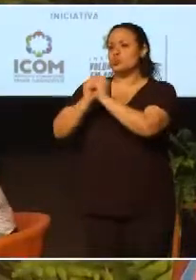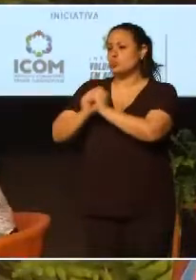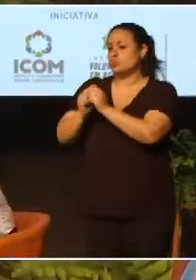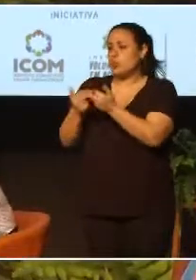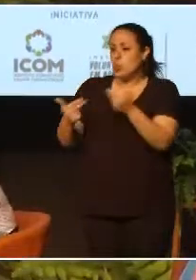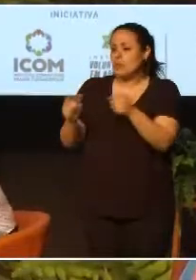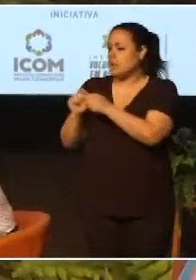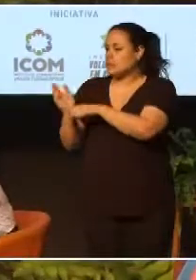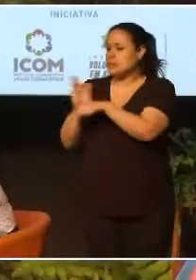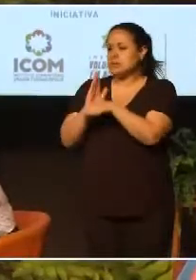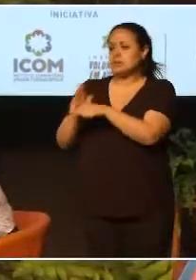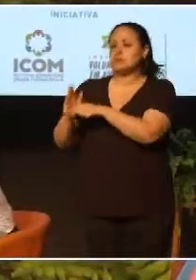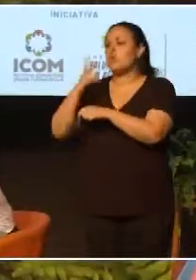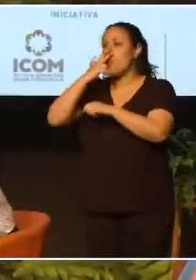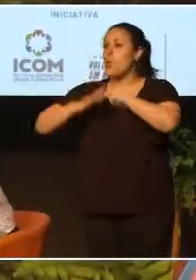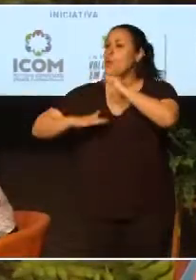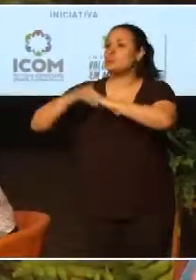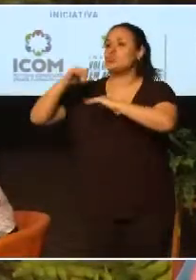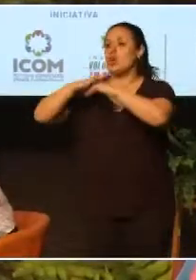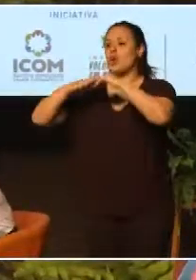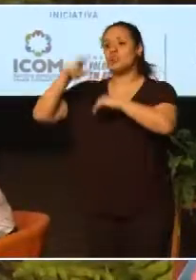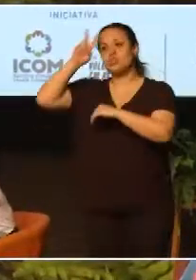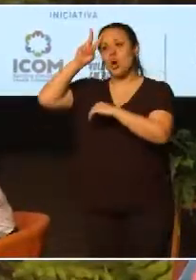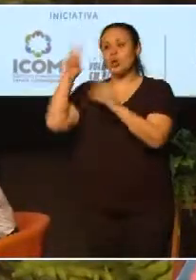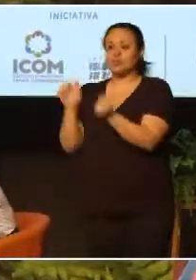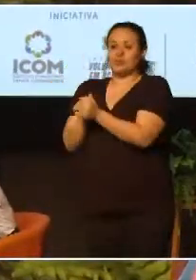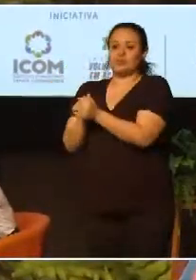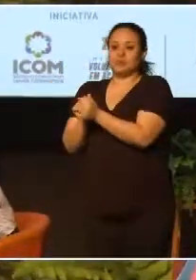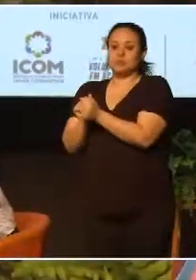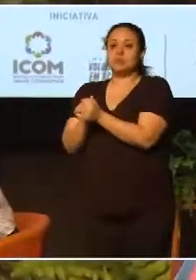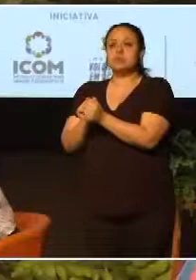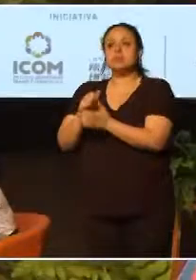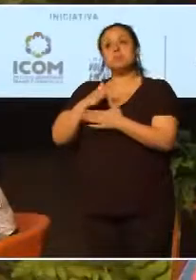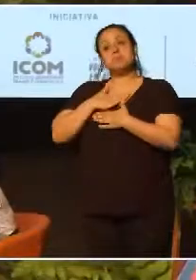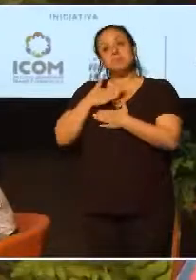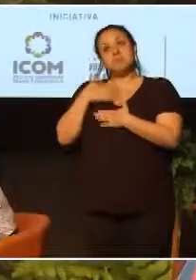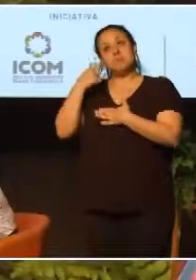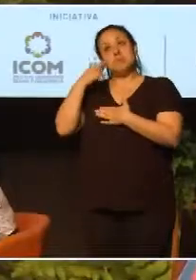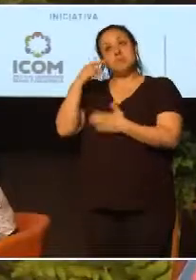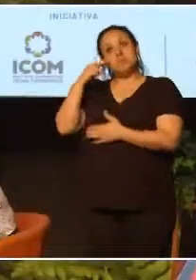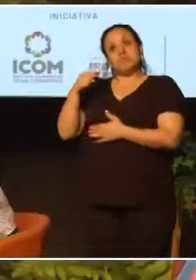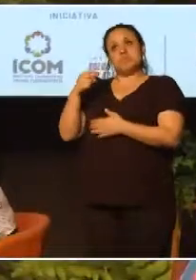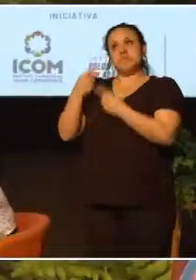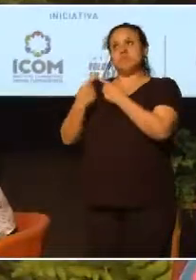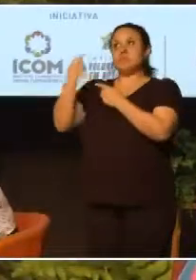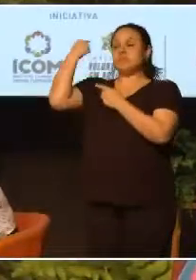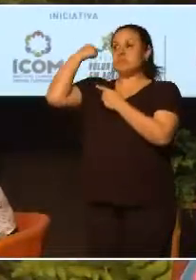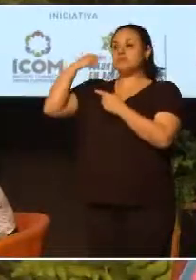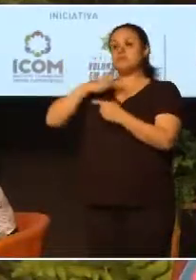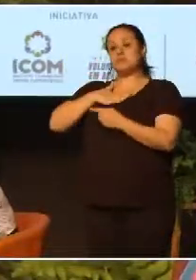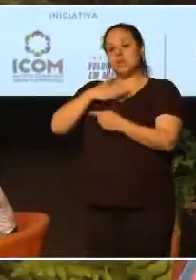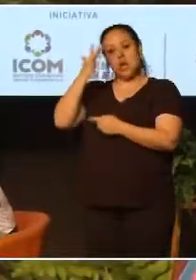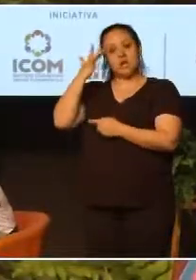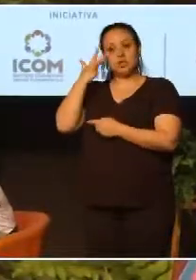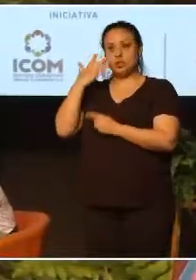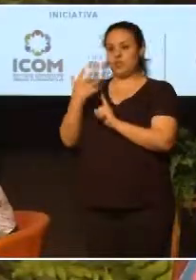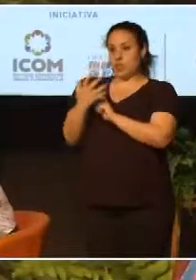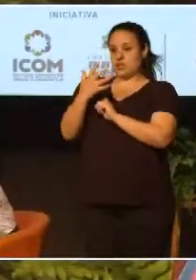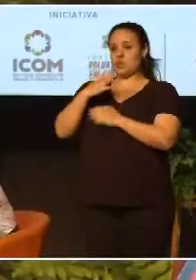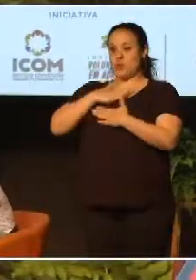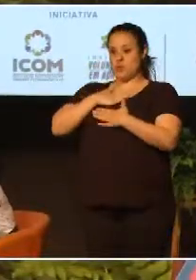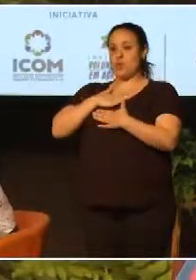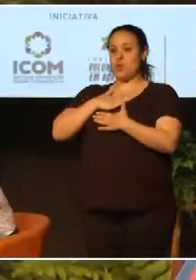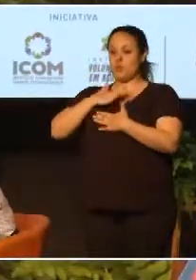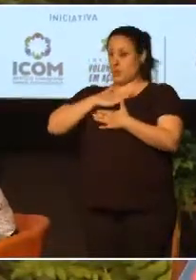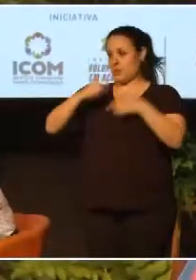nossa história desde cedo. E eu acho que o que me influenciou muito nessa questão do meu trabalho hoje na Rede Mulher